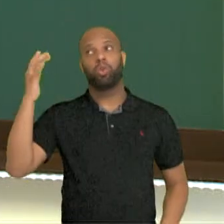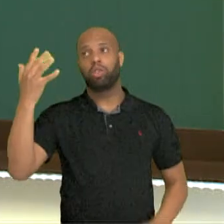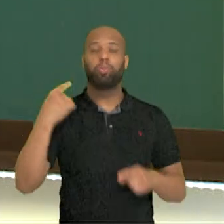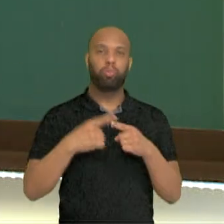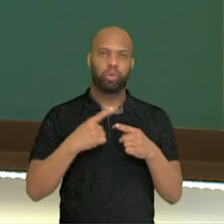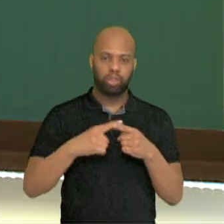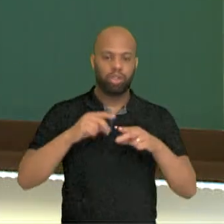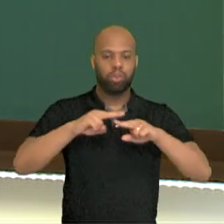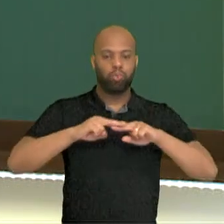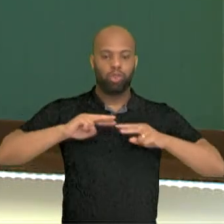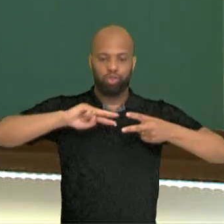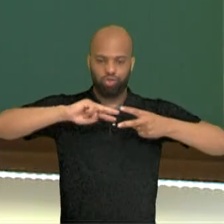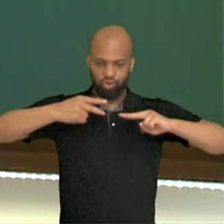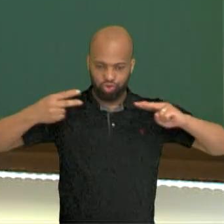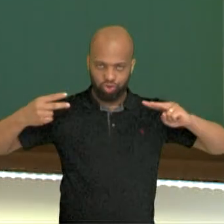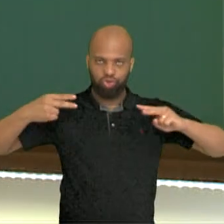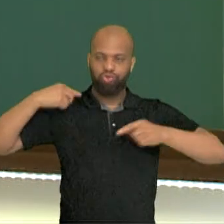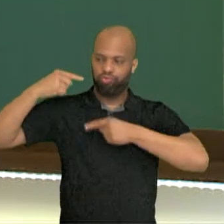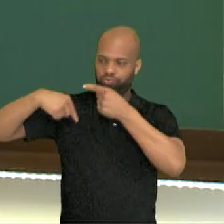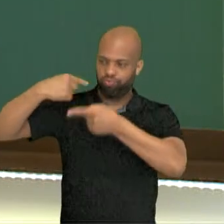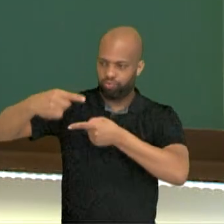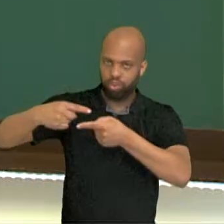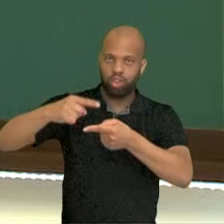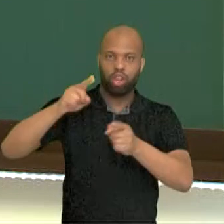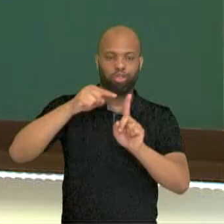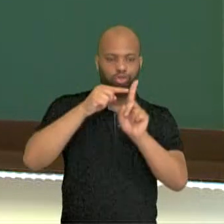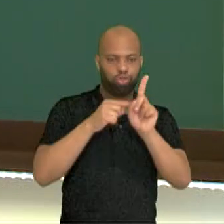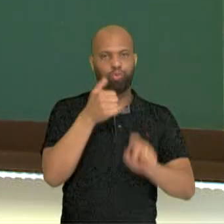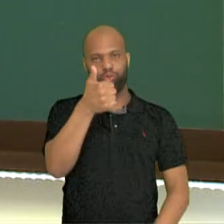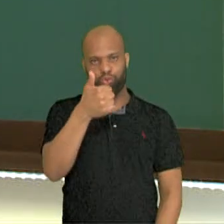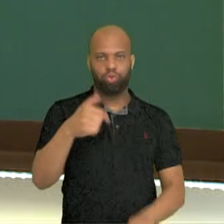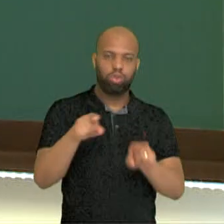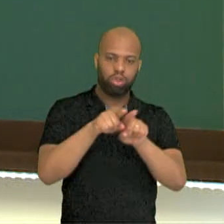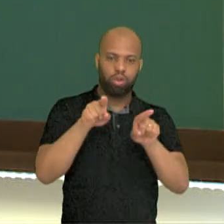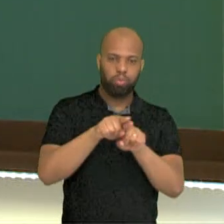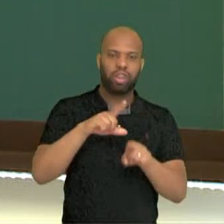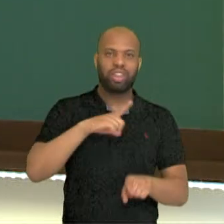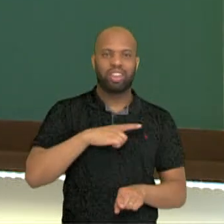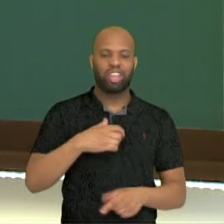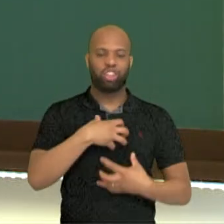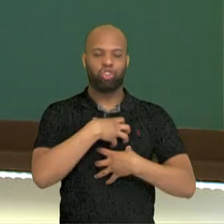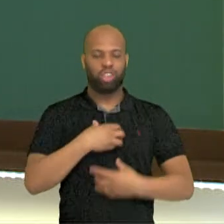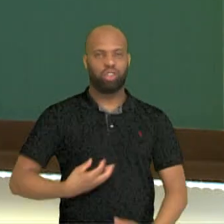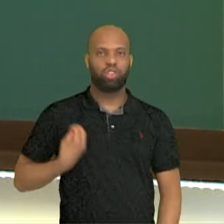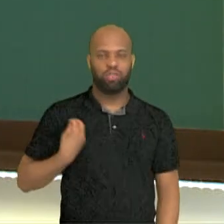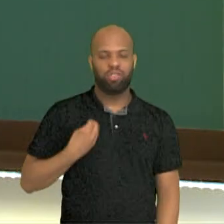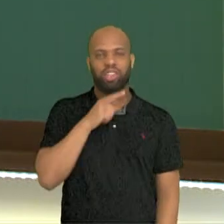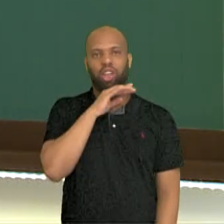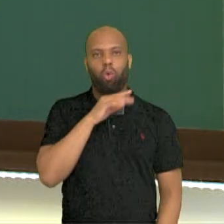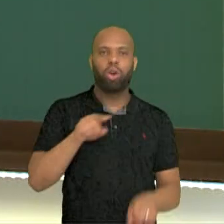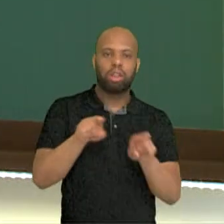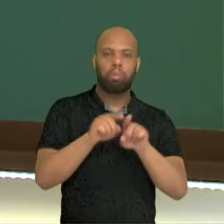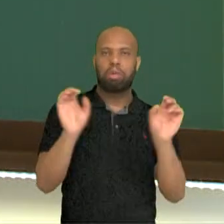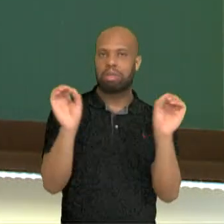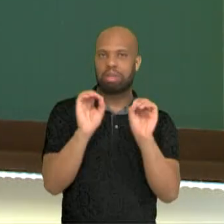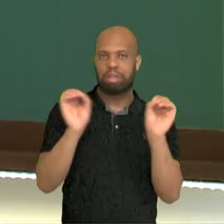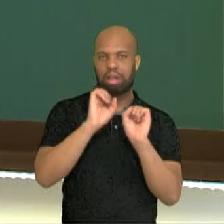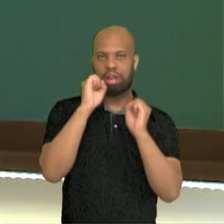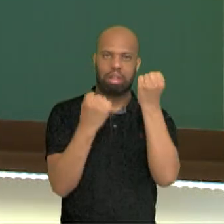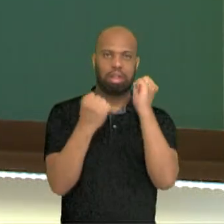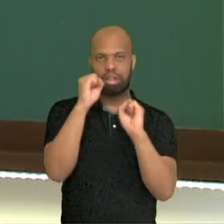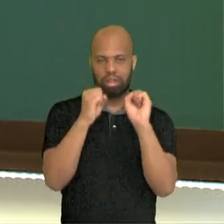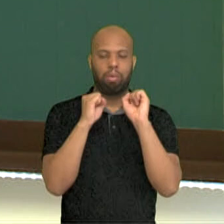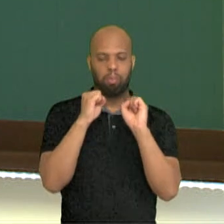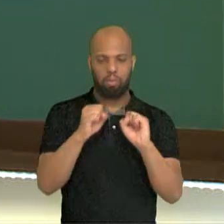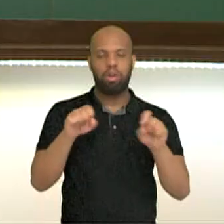fatores genéticos, no caso do tipo 1, e por maus hábitos alimentares e nenhuma prática de exercício físico.